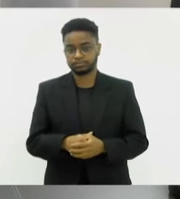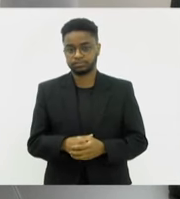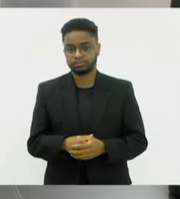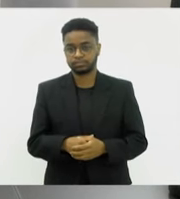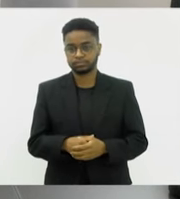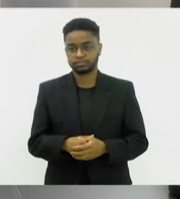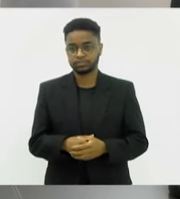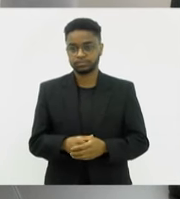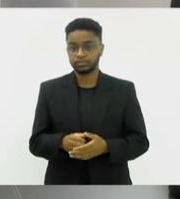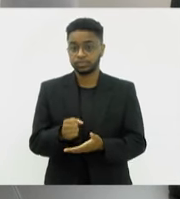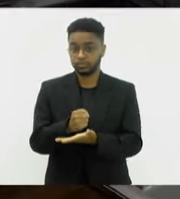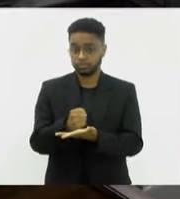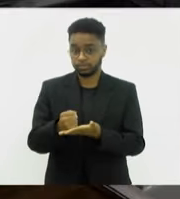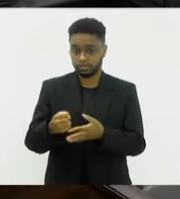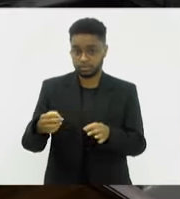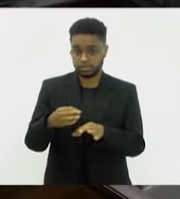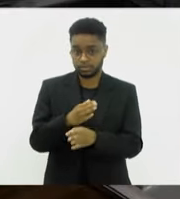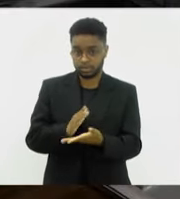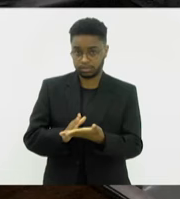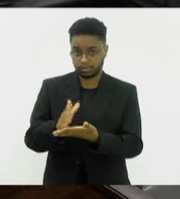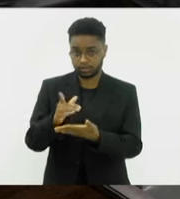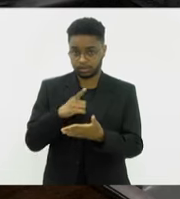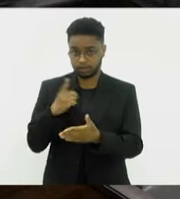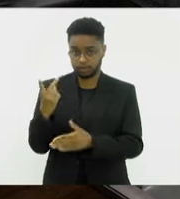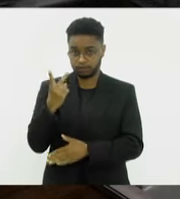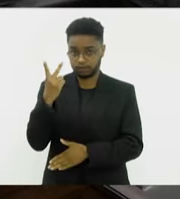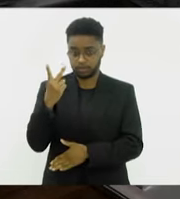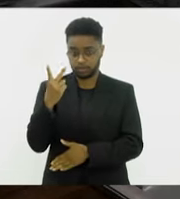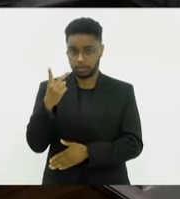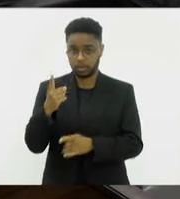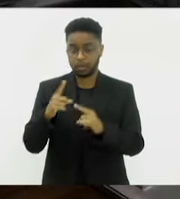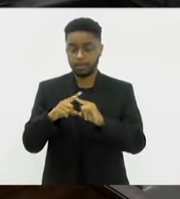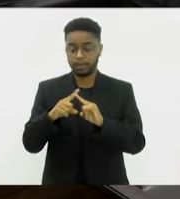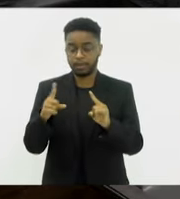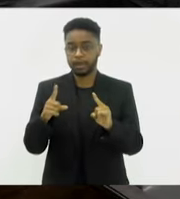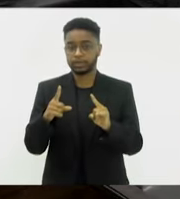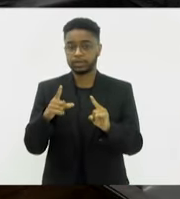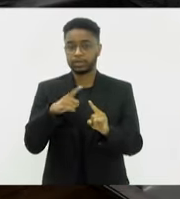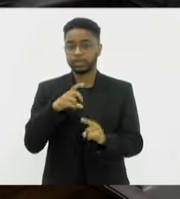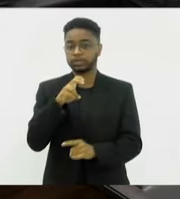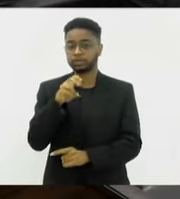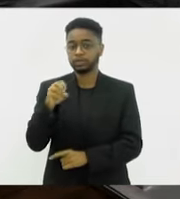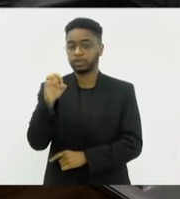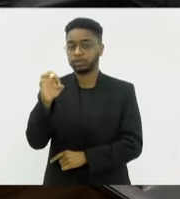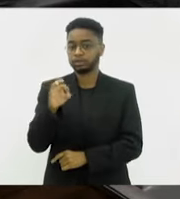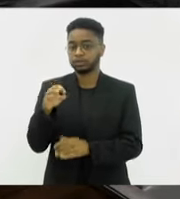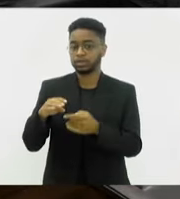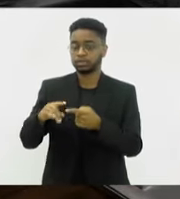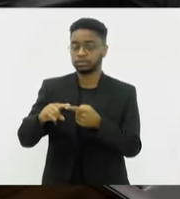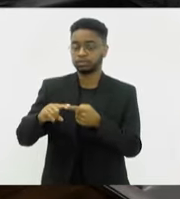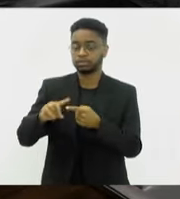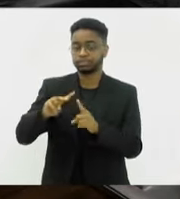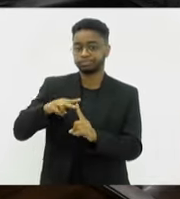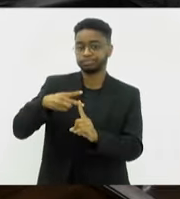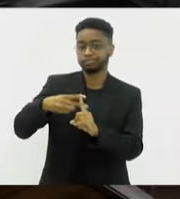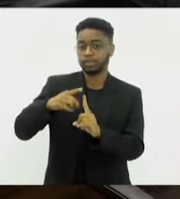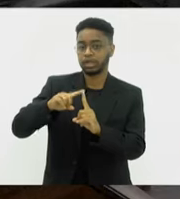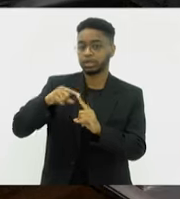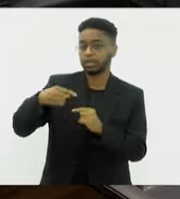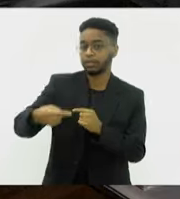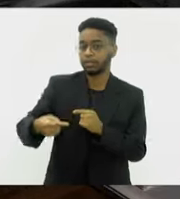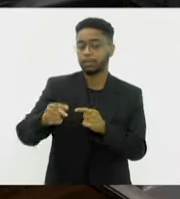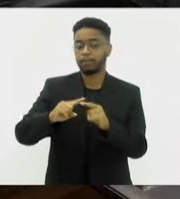o contrato é aprovado com valor e é majorado em mais de 50% logo na sequência, sem